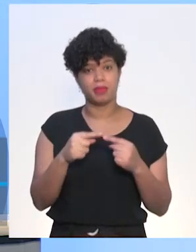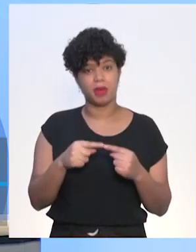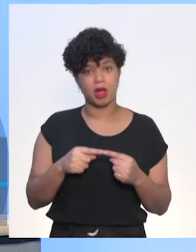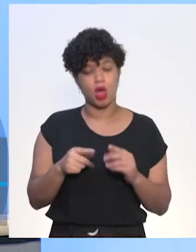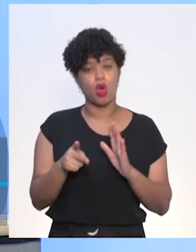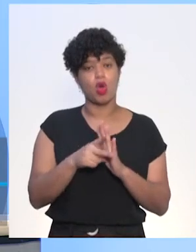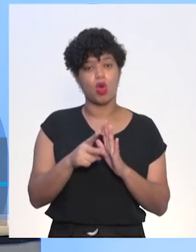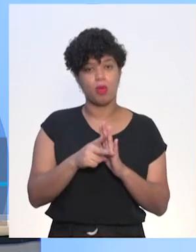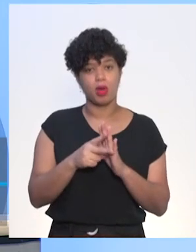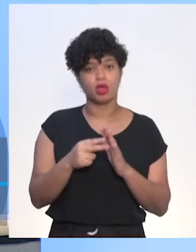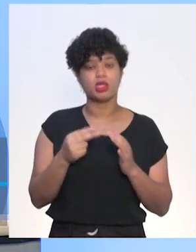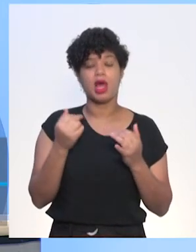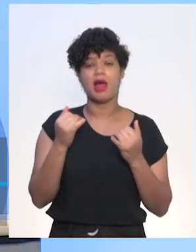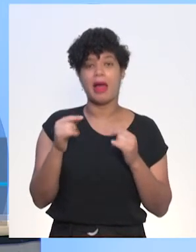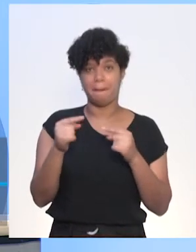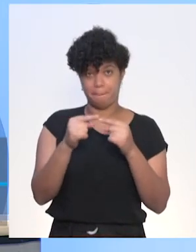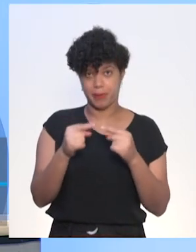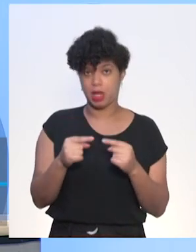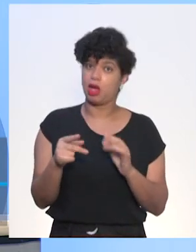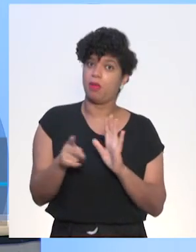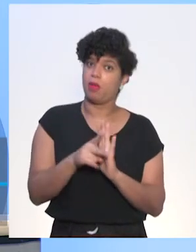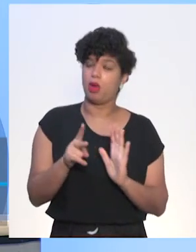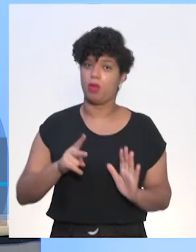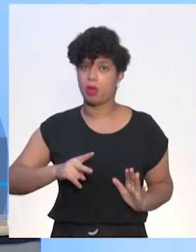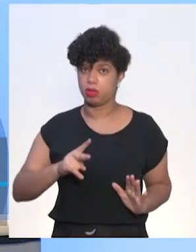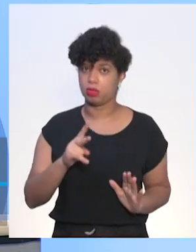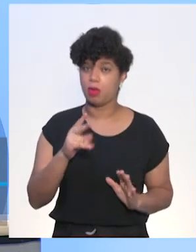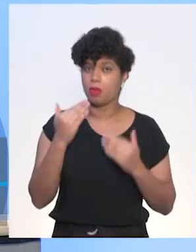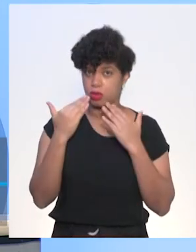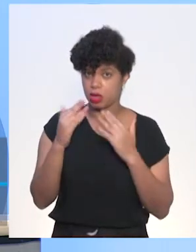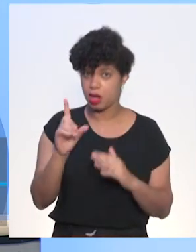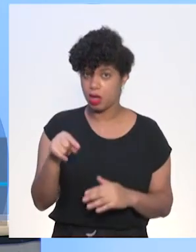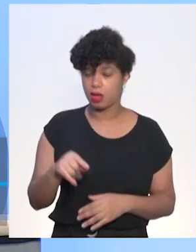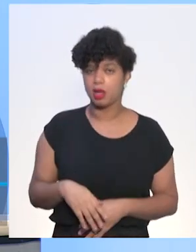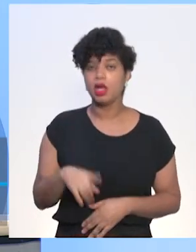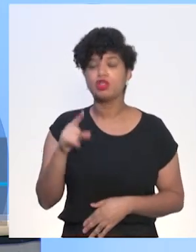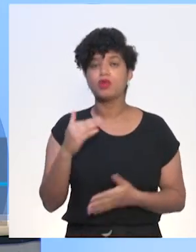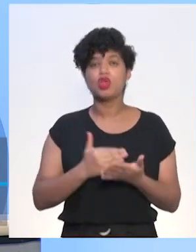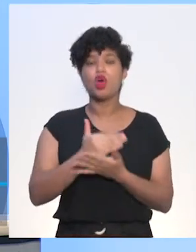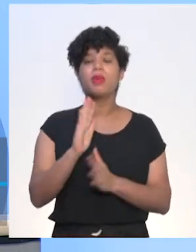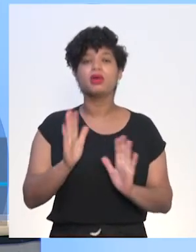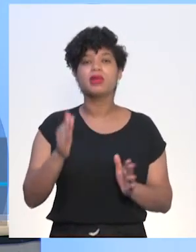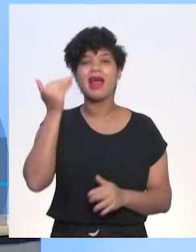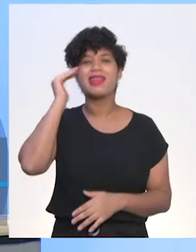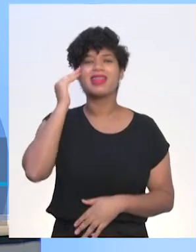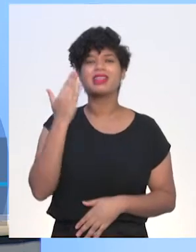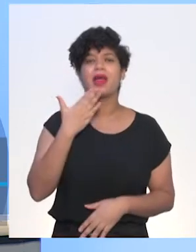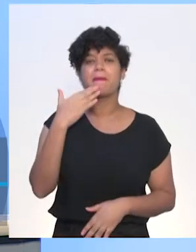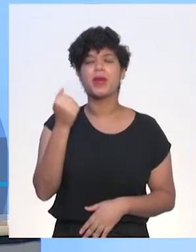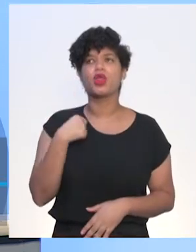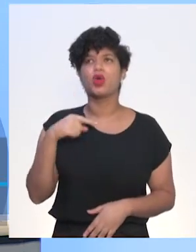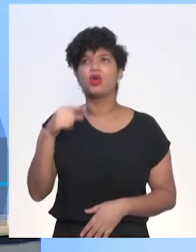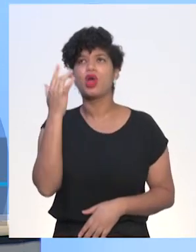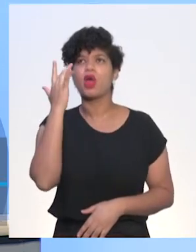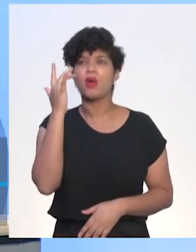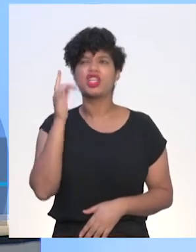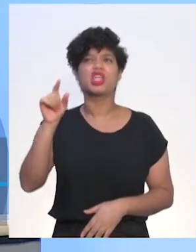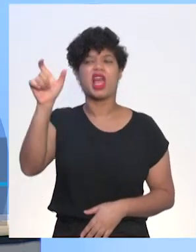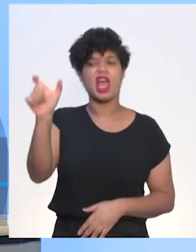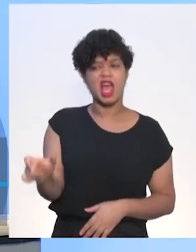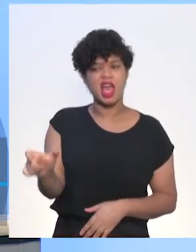acordo com o veículo que ele tá representando aqui no momento certo então você já começa a entender assim bom esse